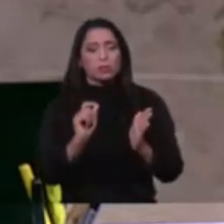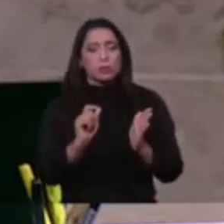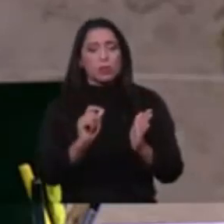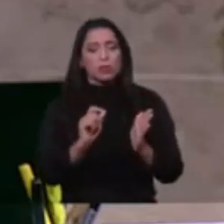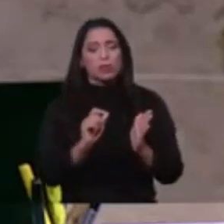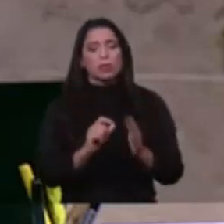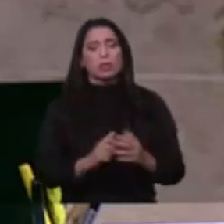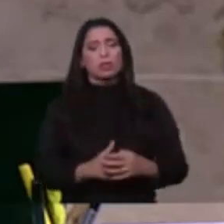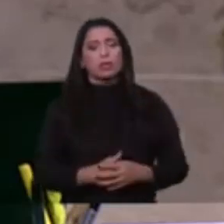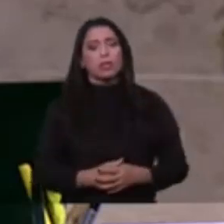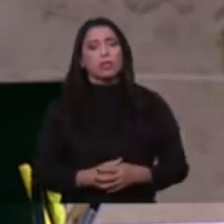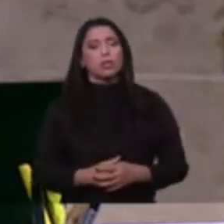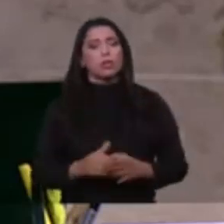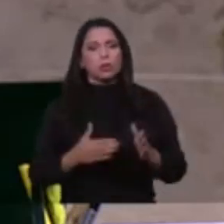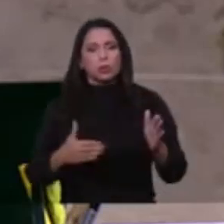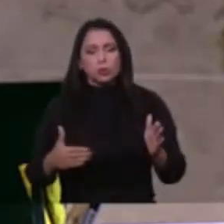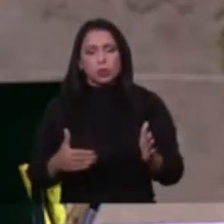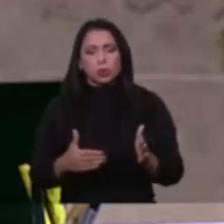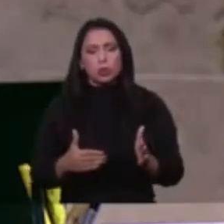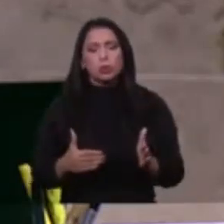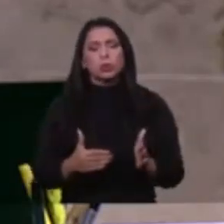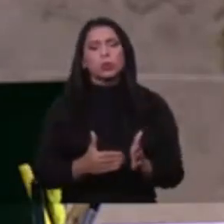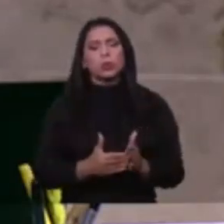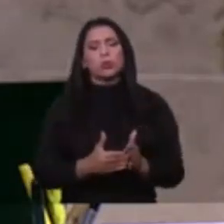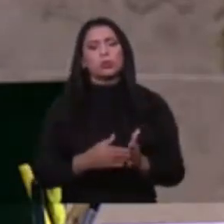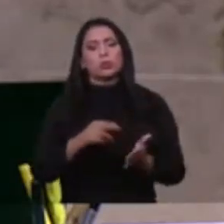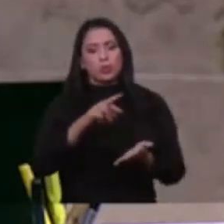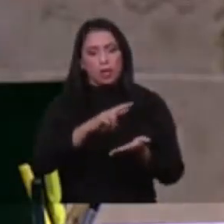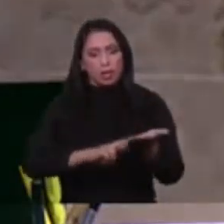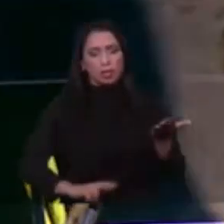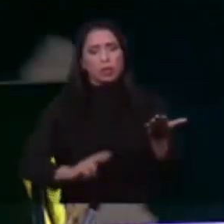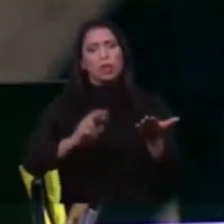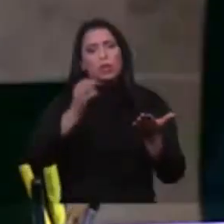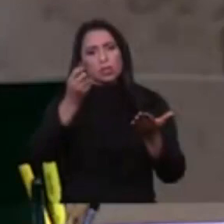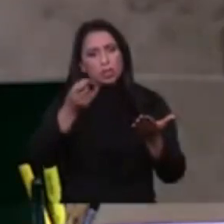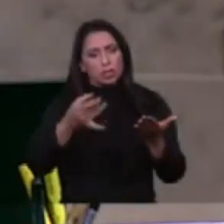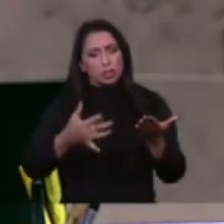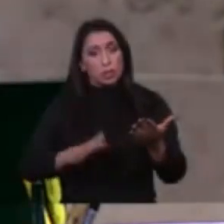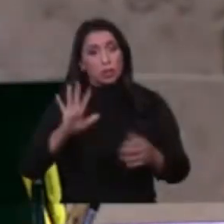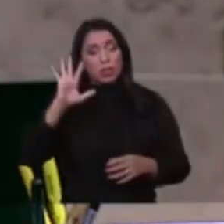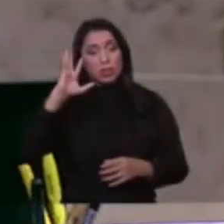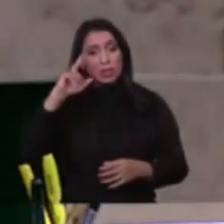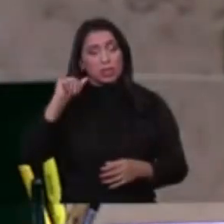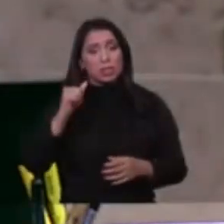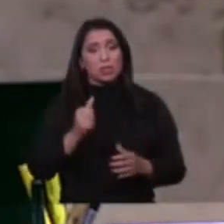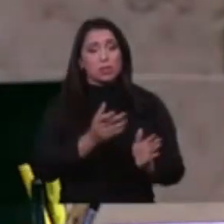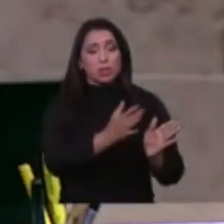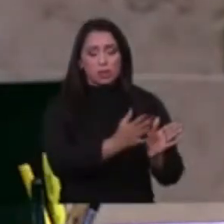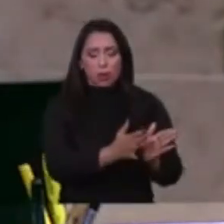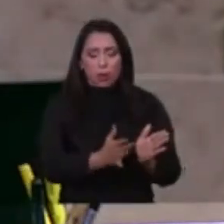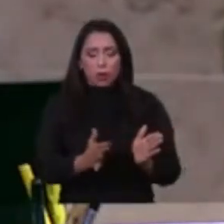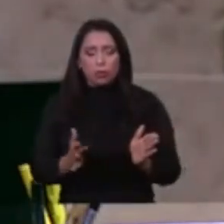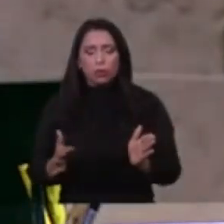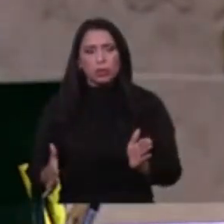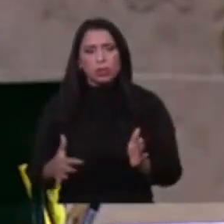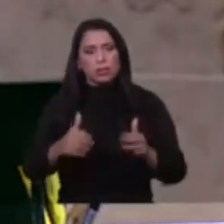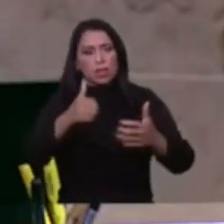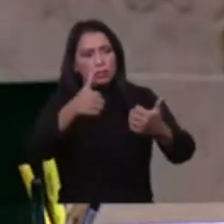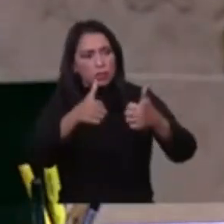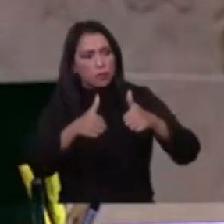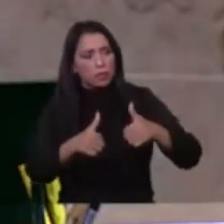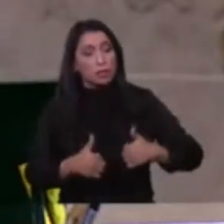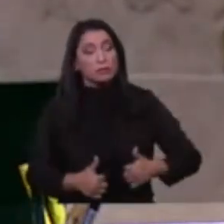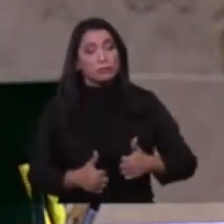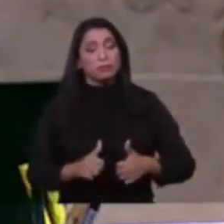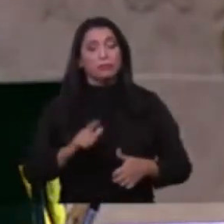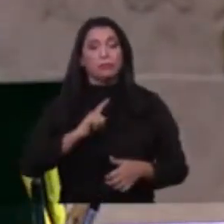foram devidamente enfrentadas pelo ministro relator em decisões proferidas ao longo do processo, de modo que,